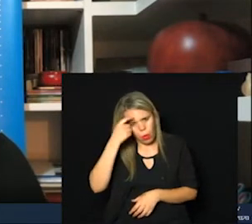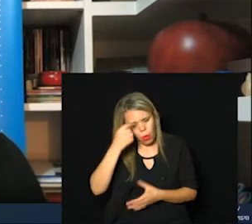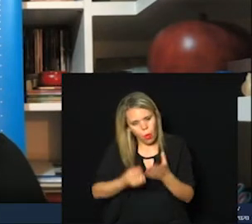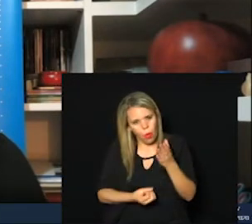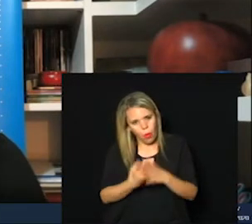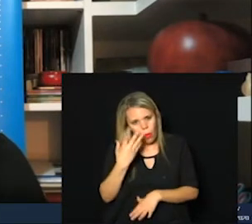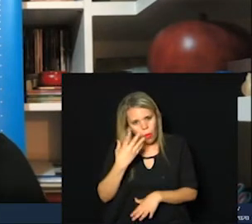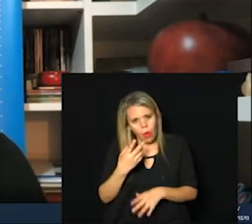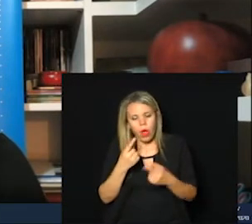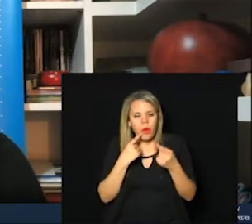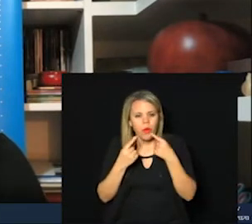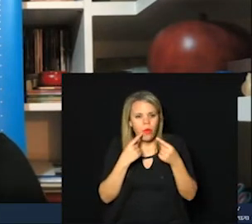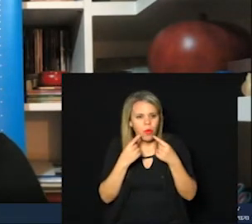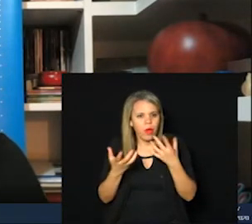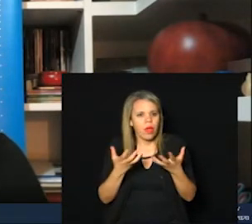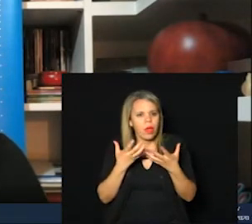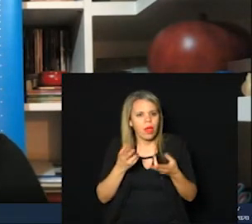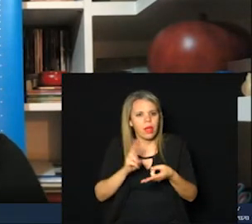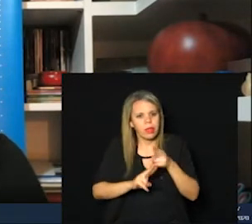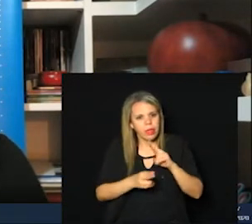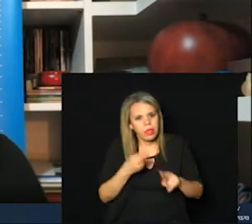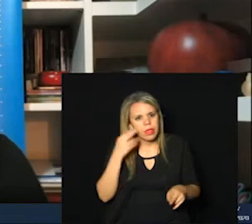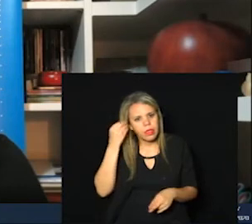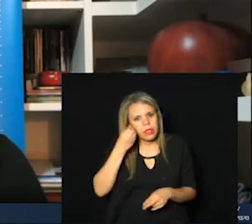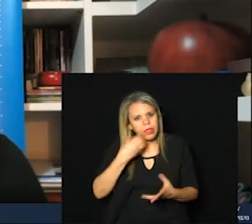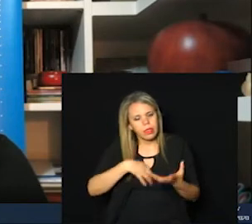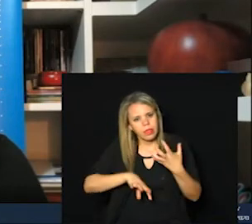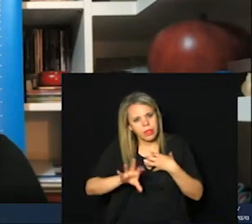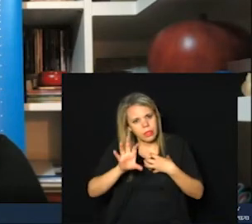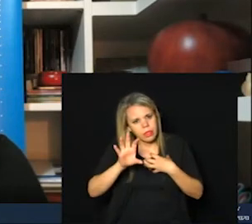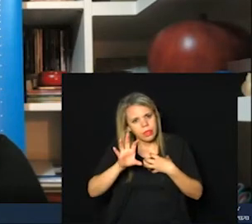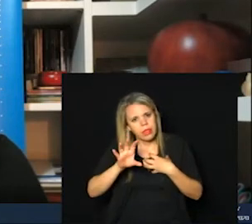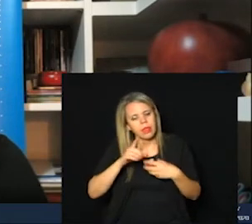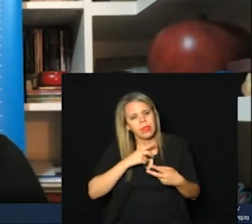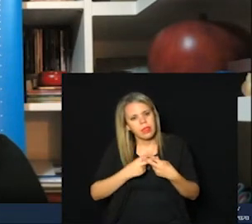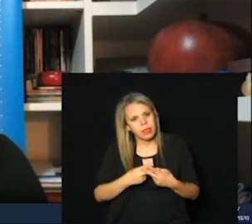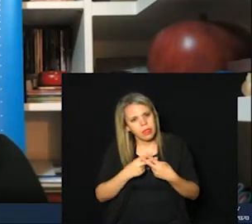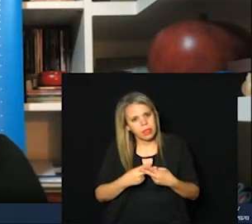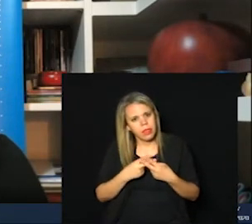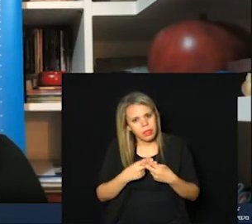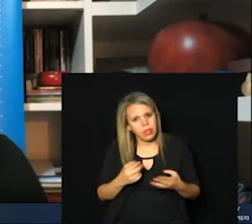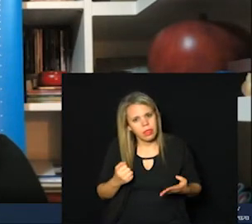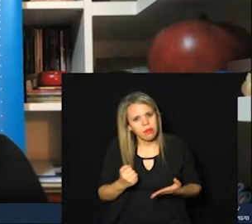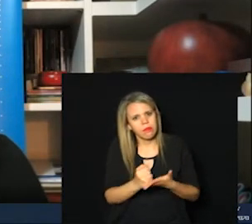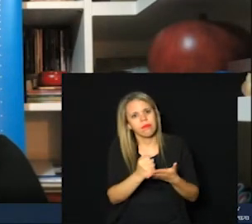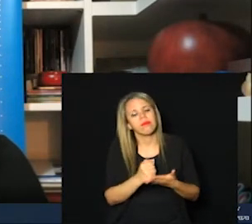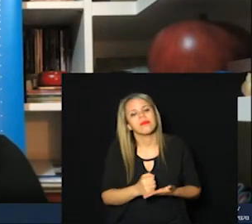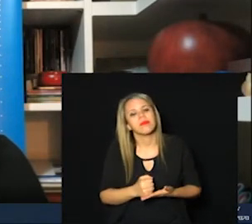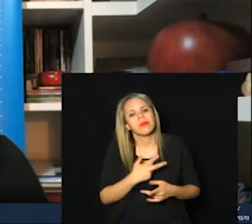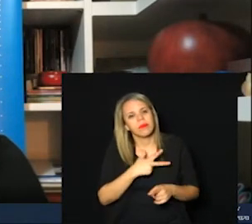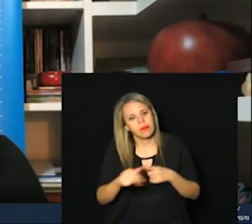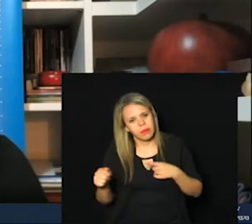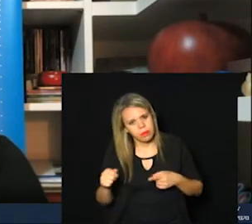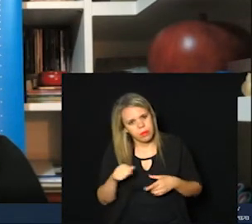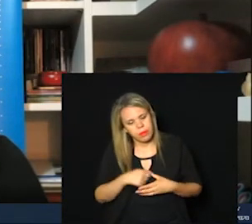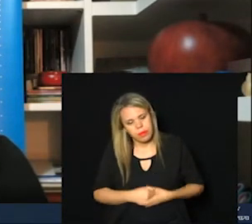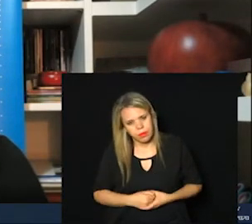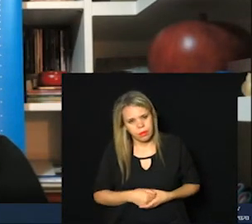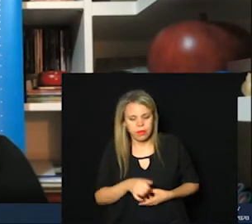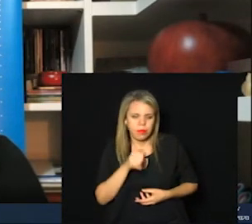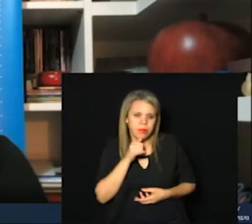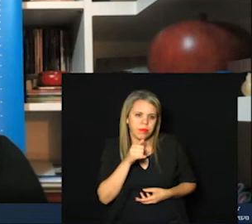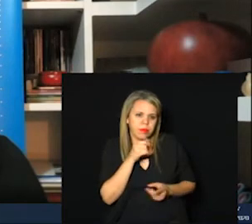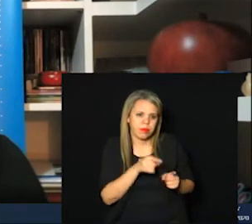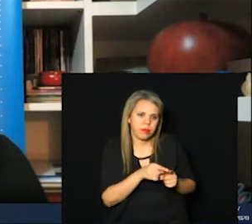no diálogo e requer habilidades como empatia, resiliência, perseverança. Por exemplo, durante